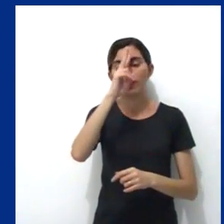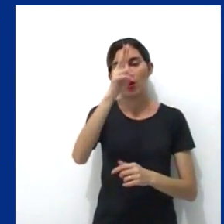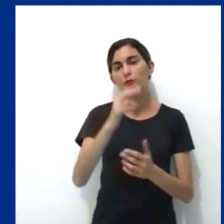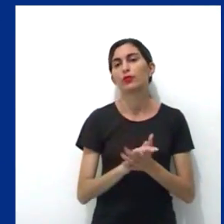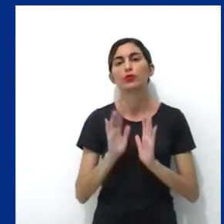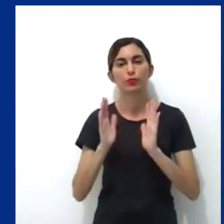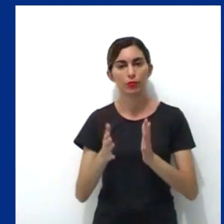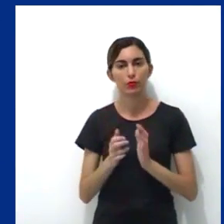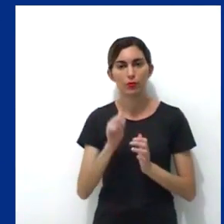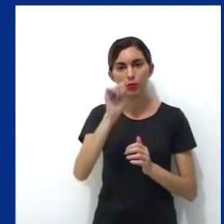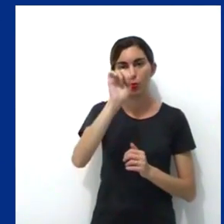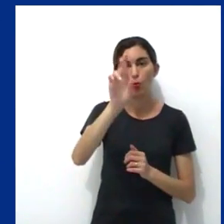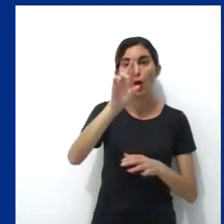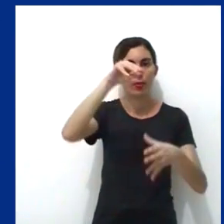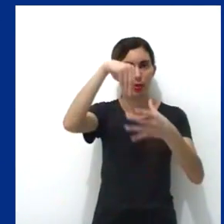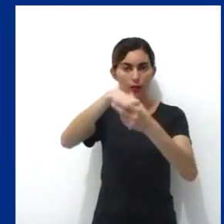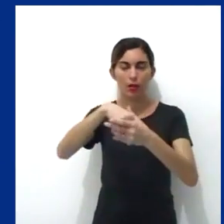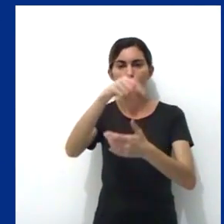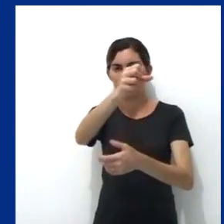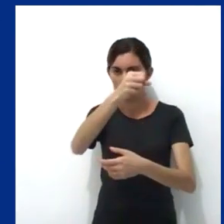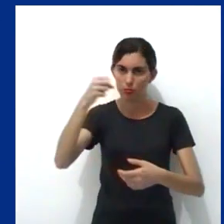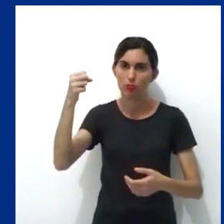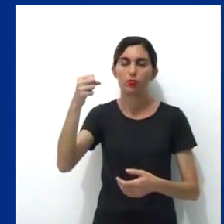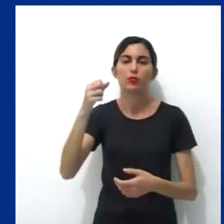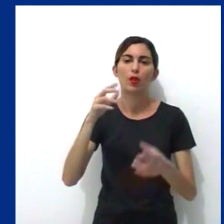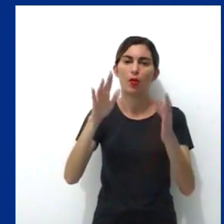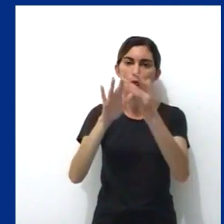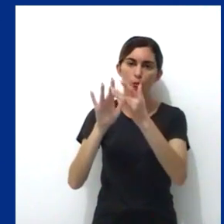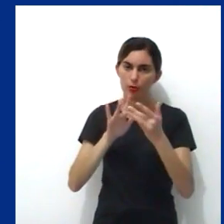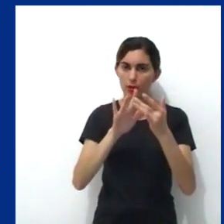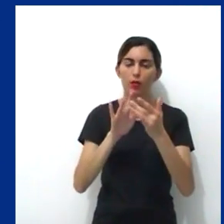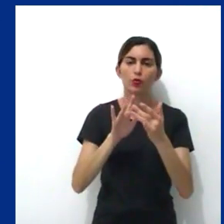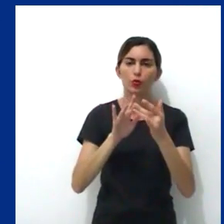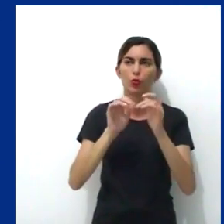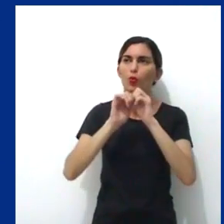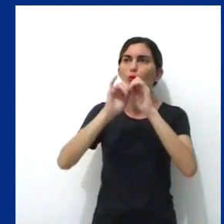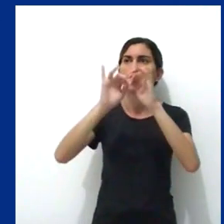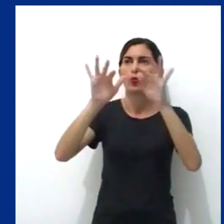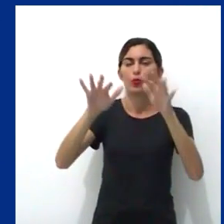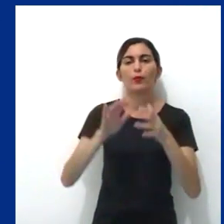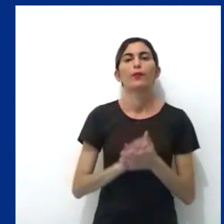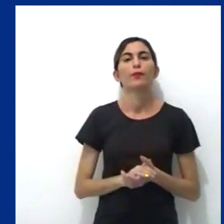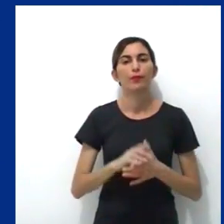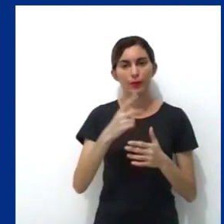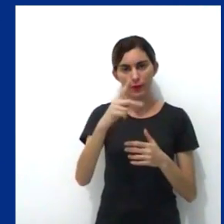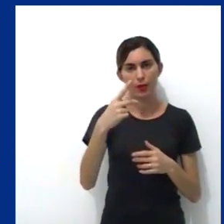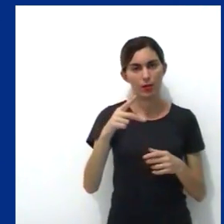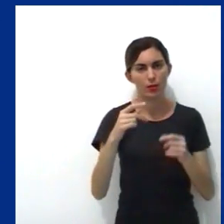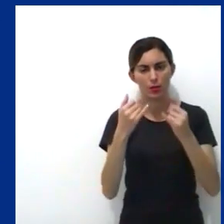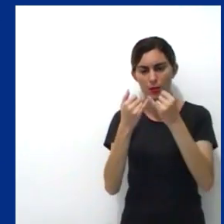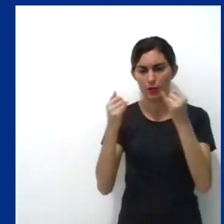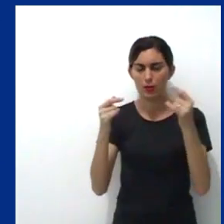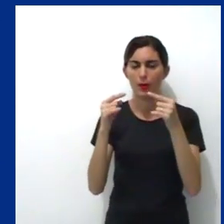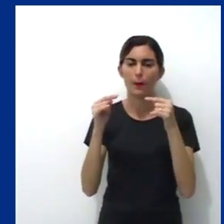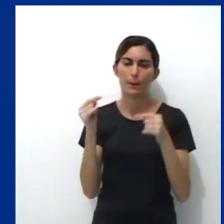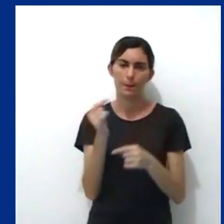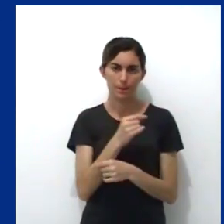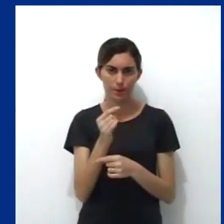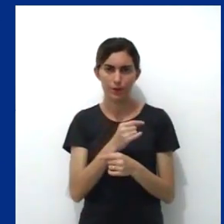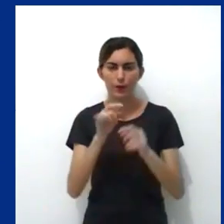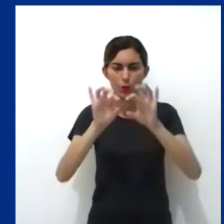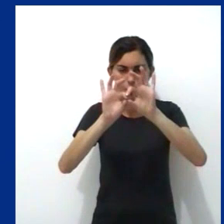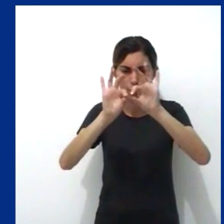para o componente 3, o capilar, ele já vai passar com uma temperatura bem menor. Quando chegar no congelador, já